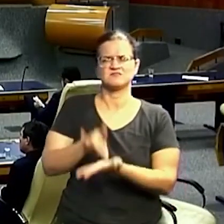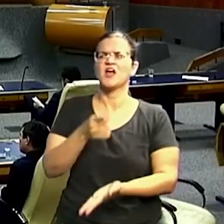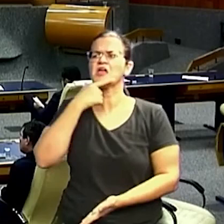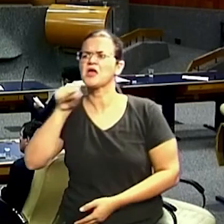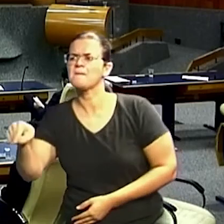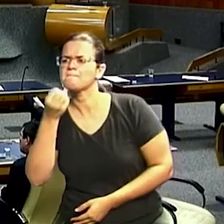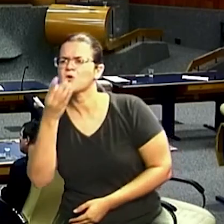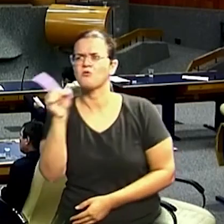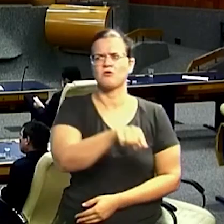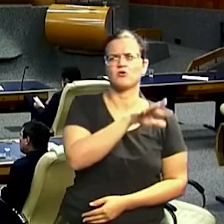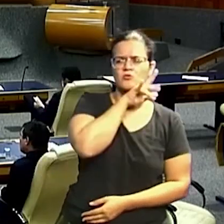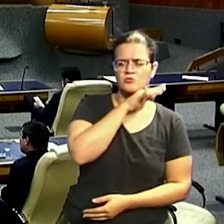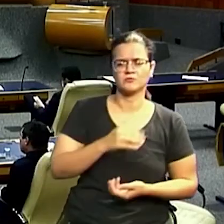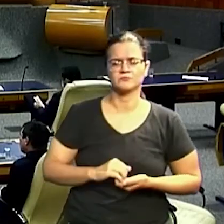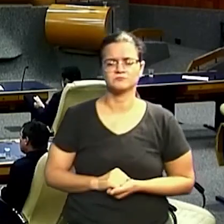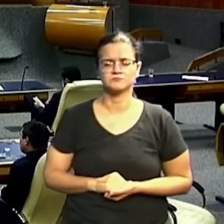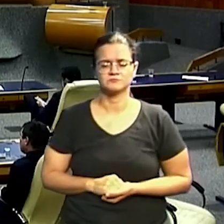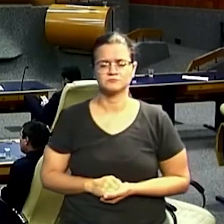quem é...